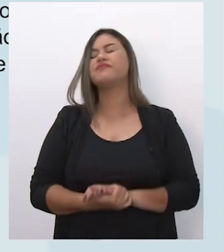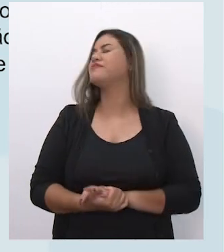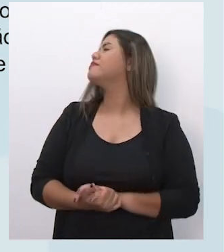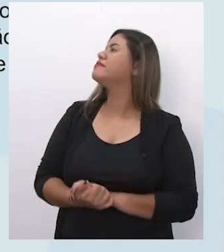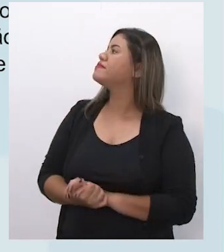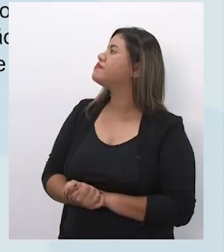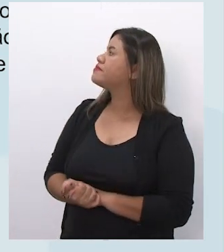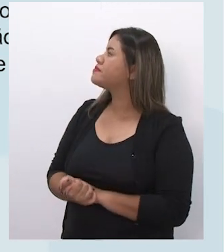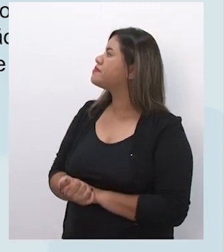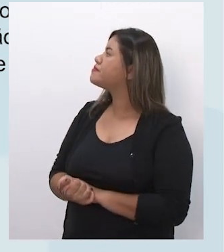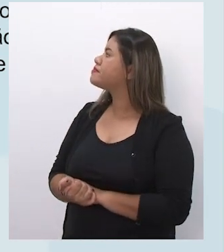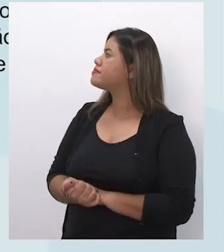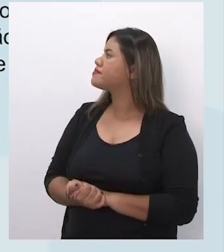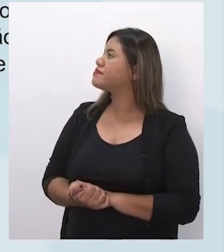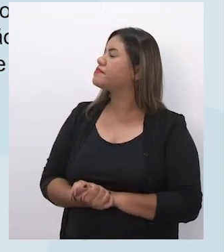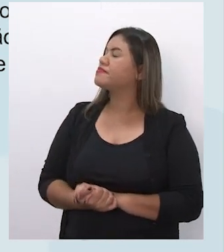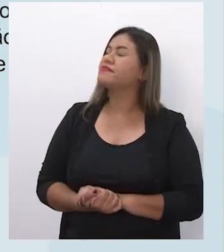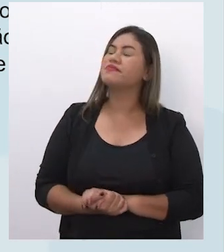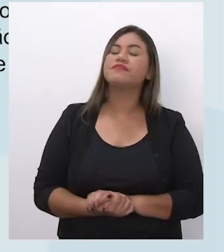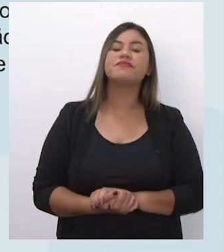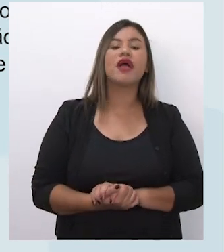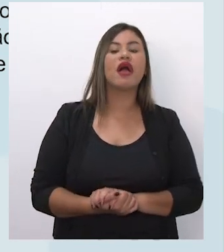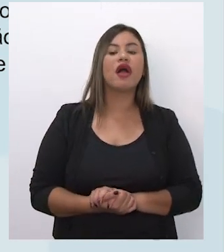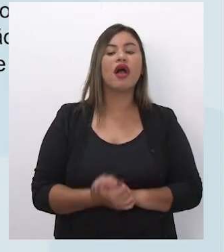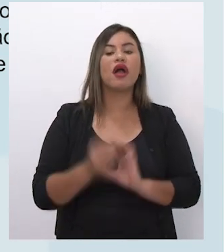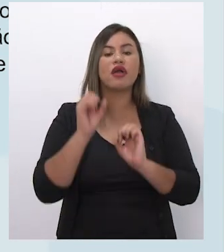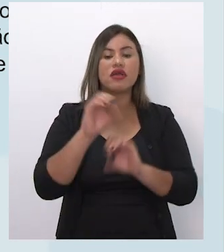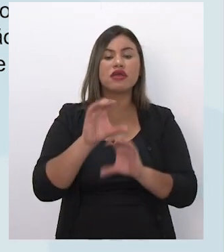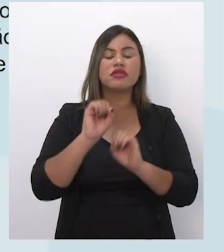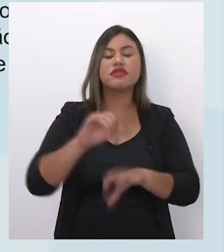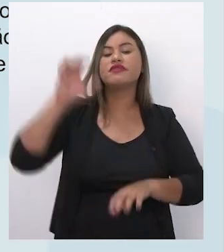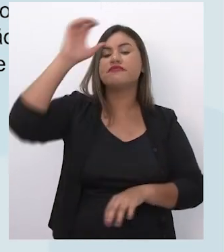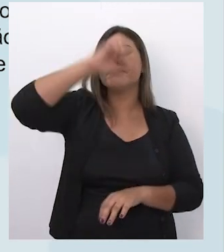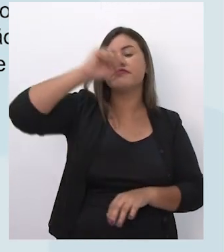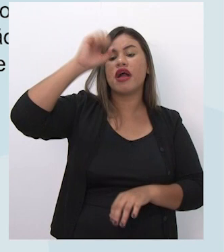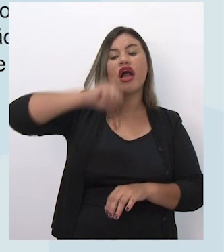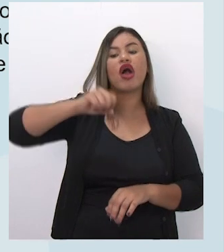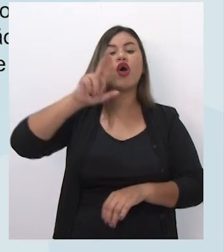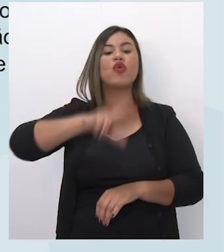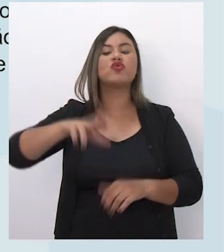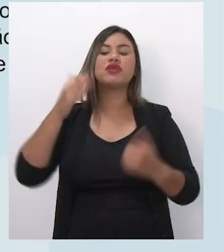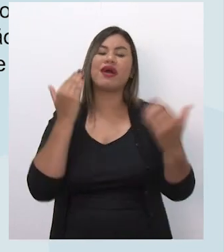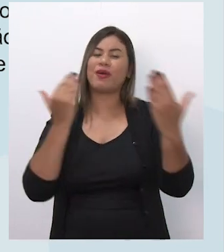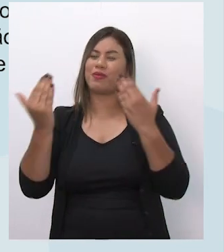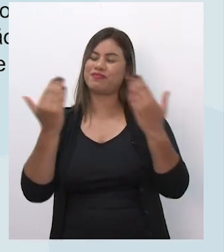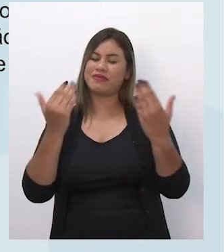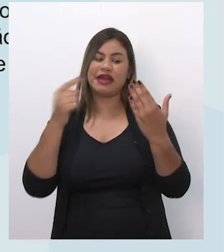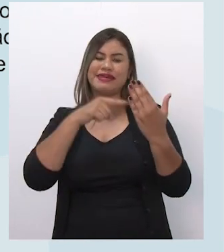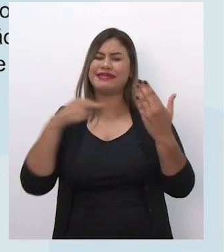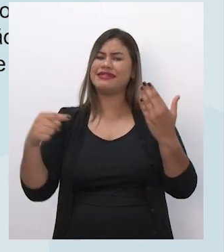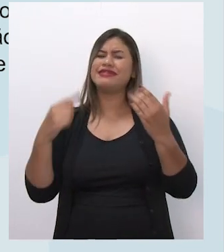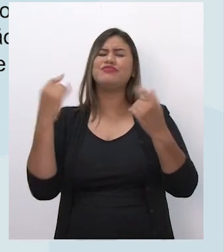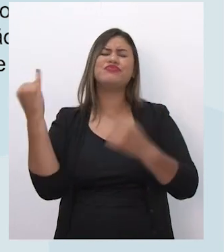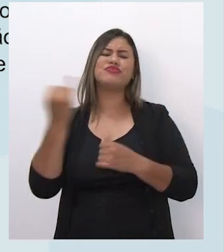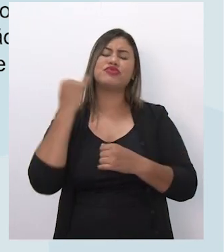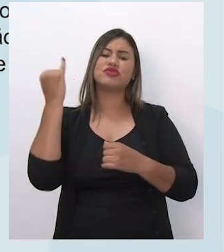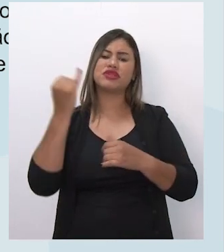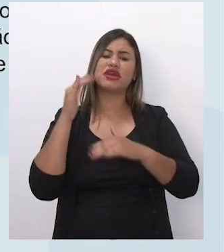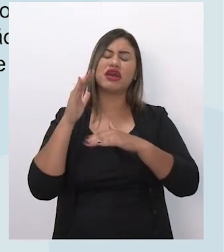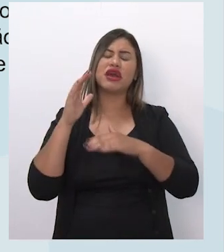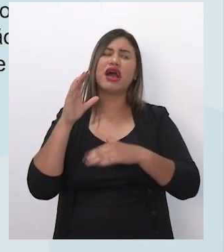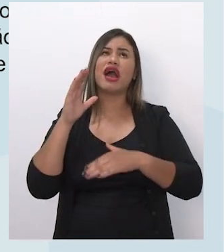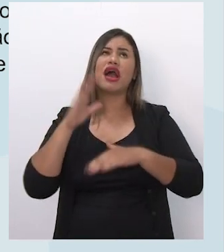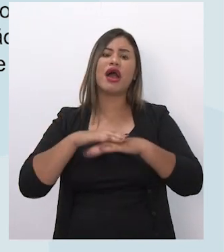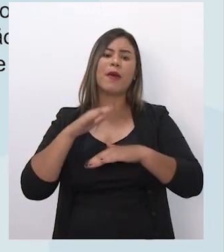Então, o processo de ensino-aprendizagem, fazendo uso da comparação. Eu diria que a comparação é sempre uma atitude, é